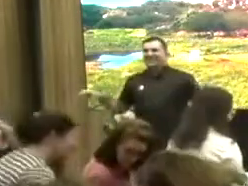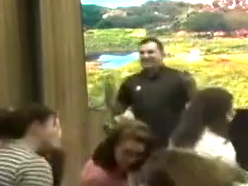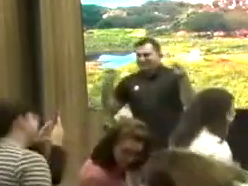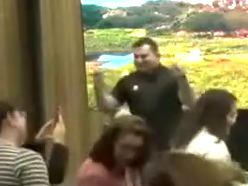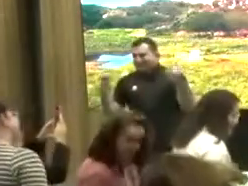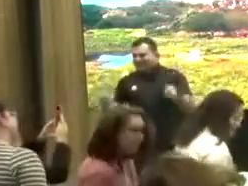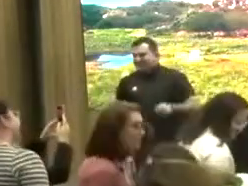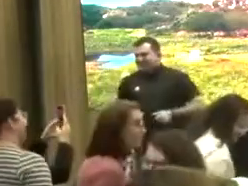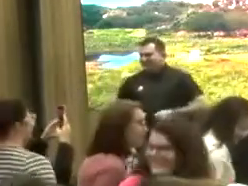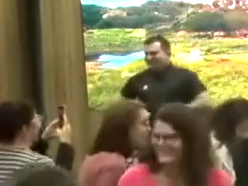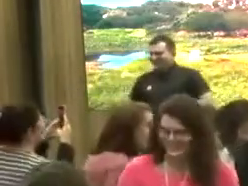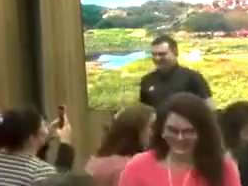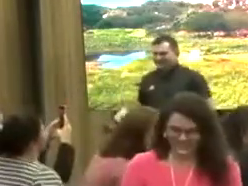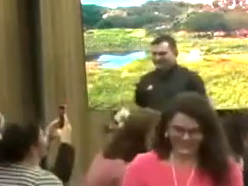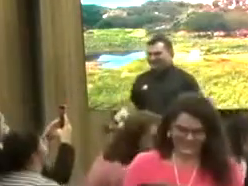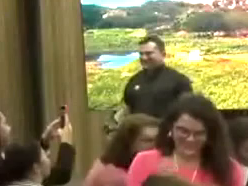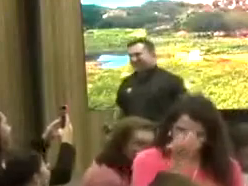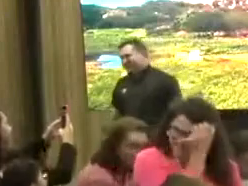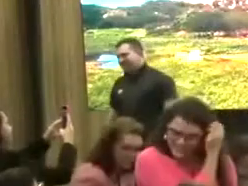Bom,